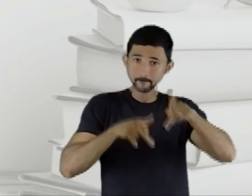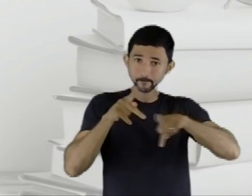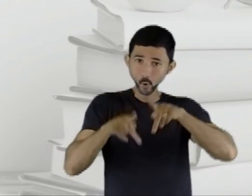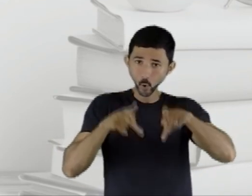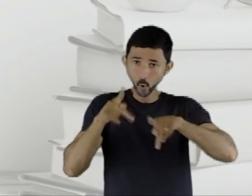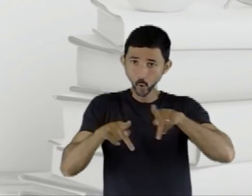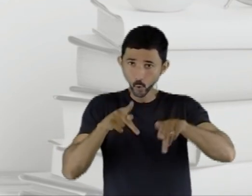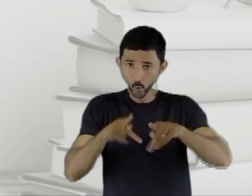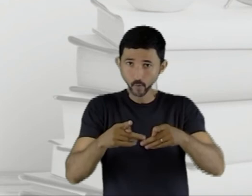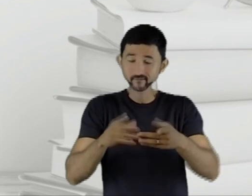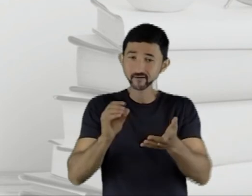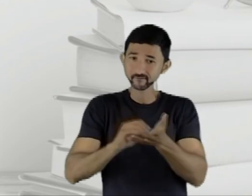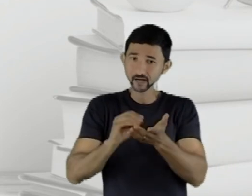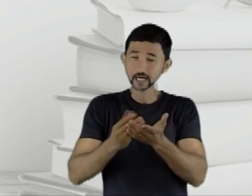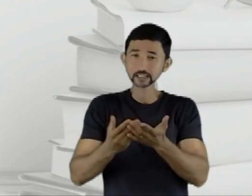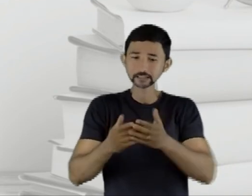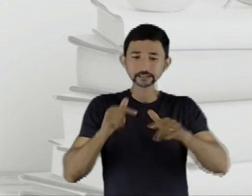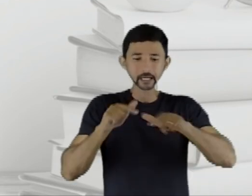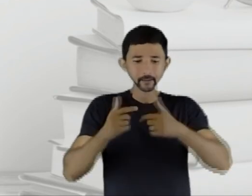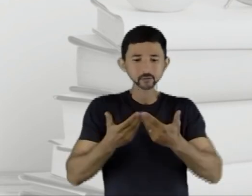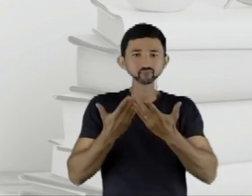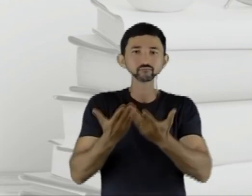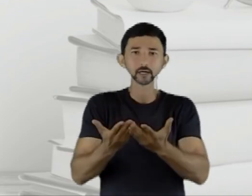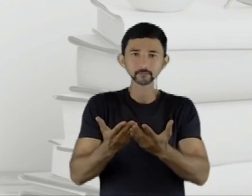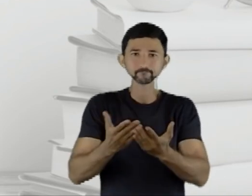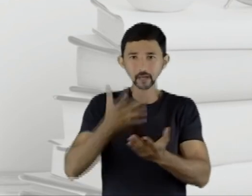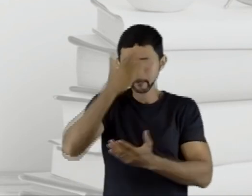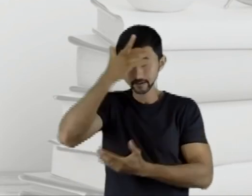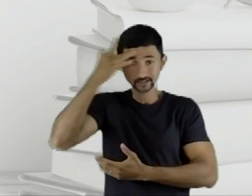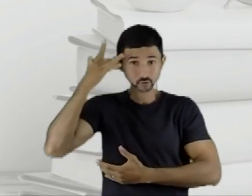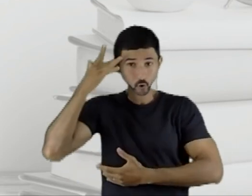para a população desempregada e